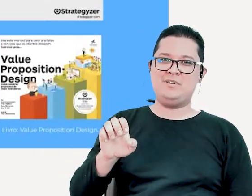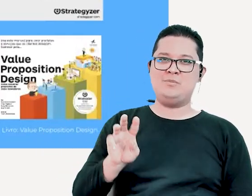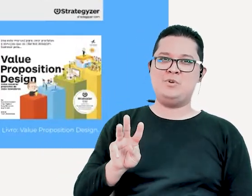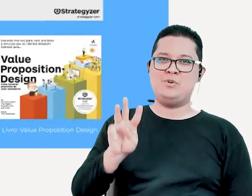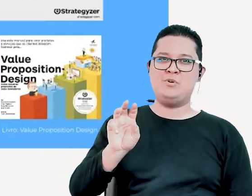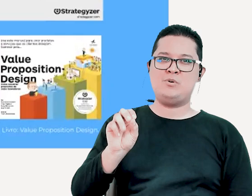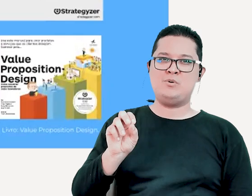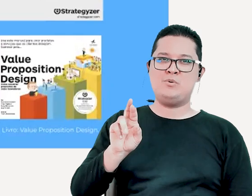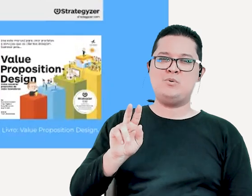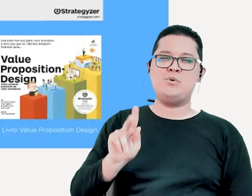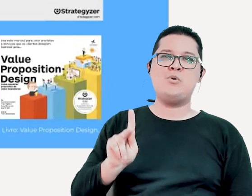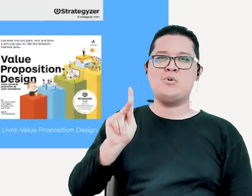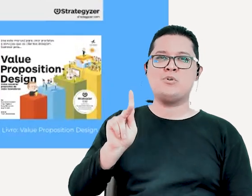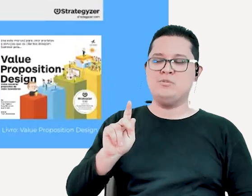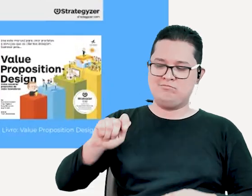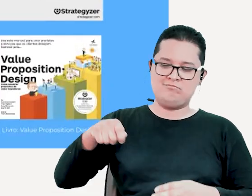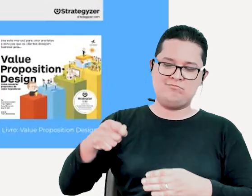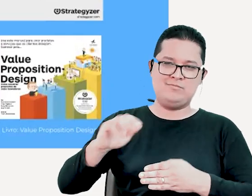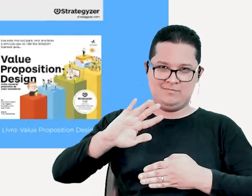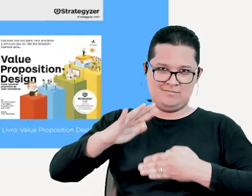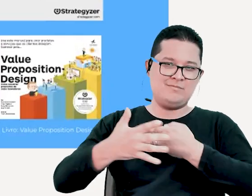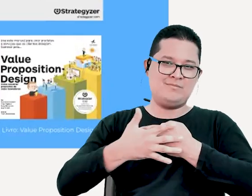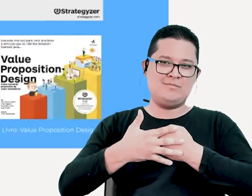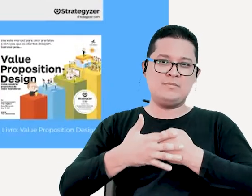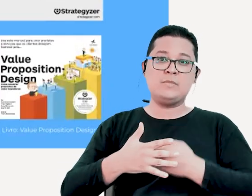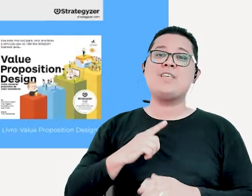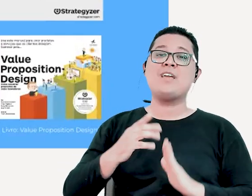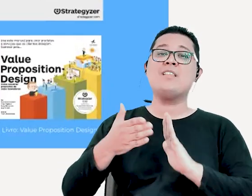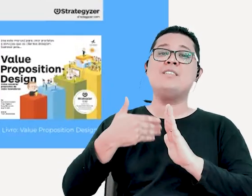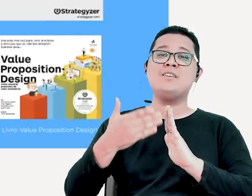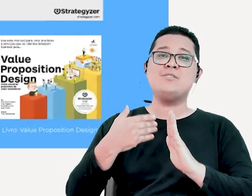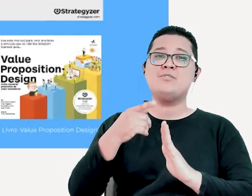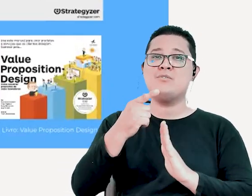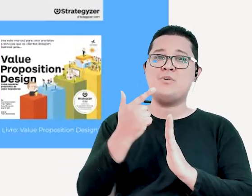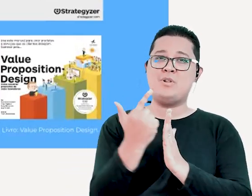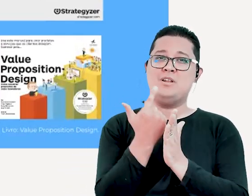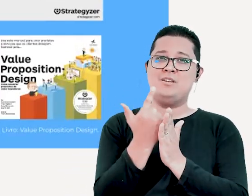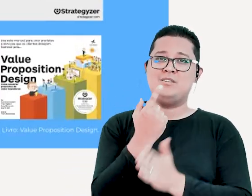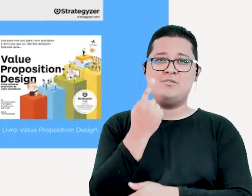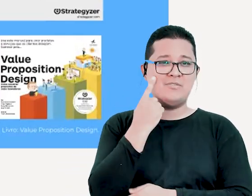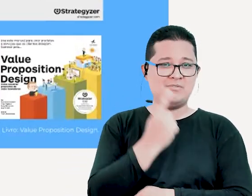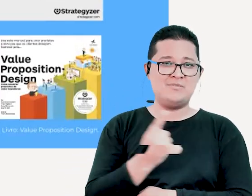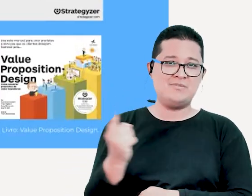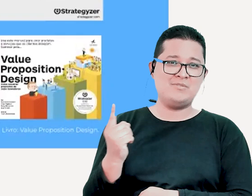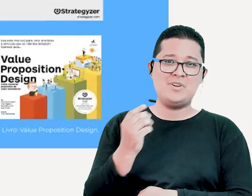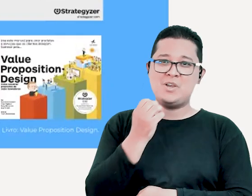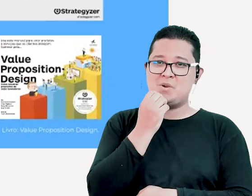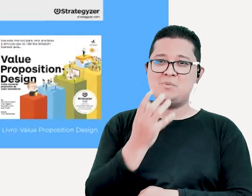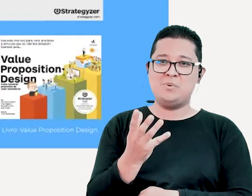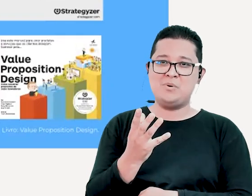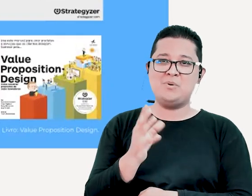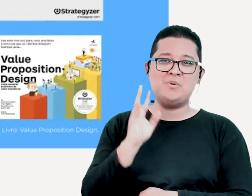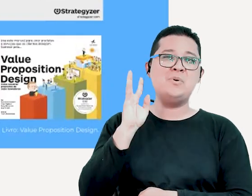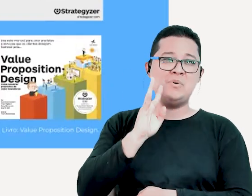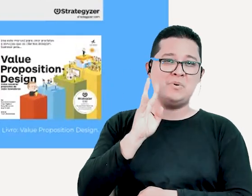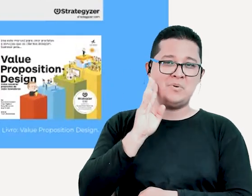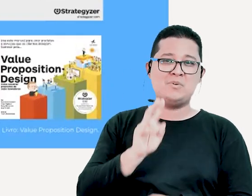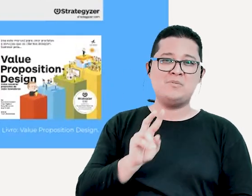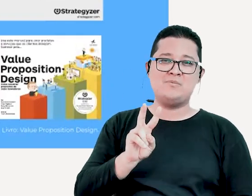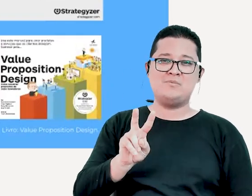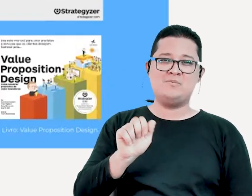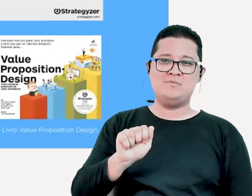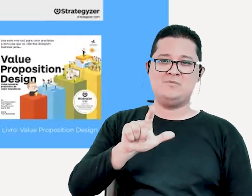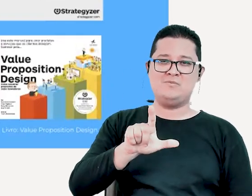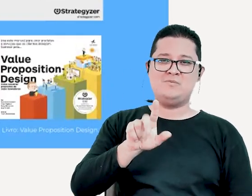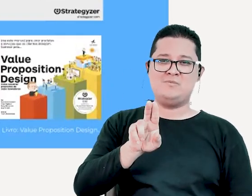livro muito bom, chama Value Proposition Design, que traz vários frameworks para a vida de um